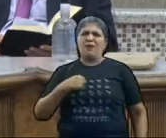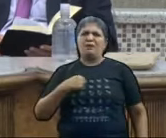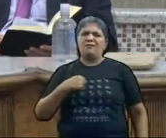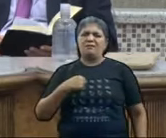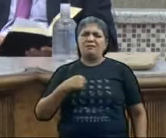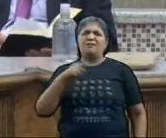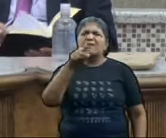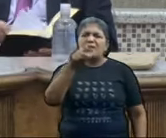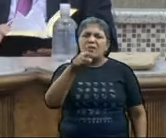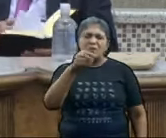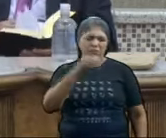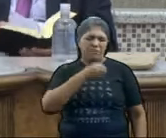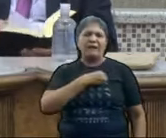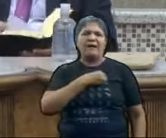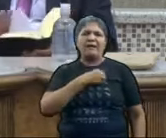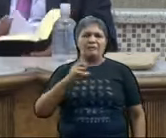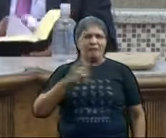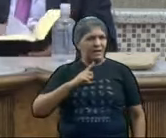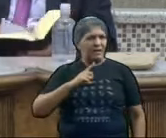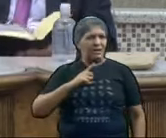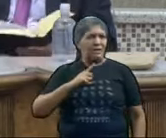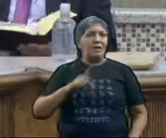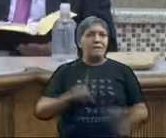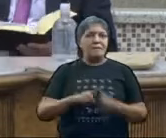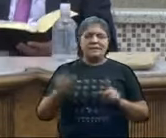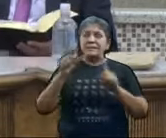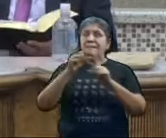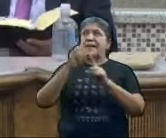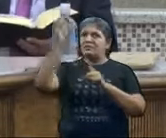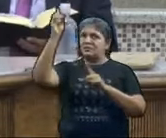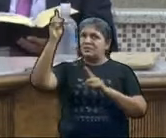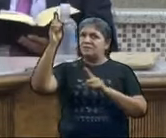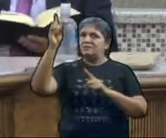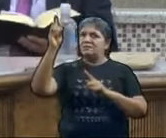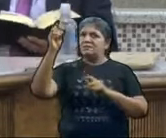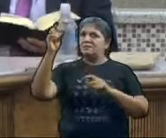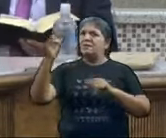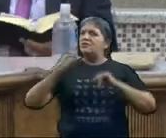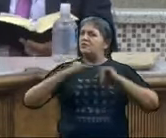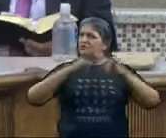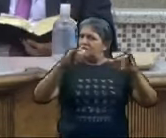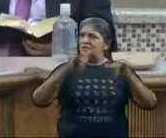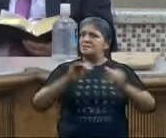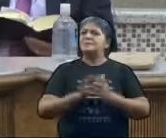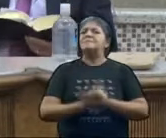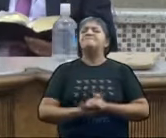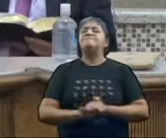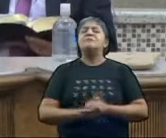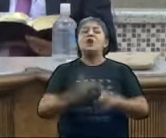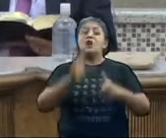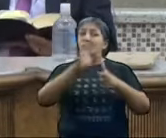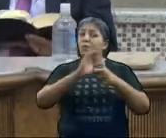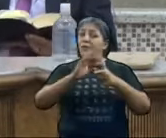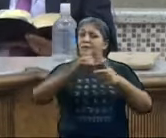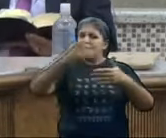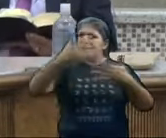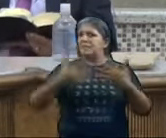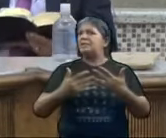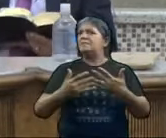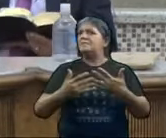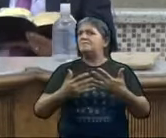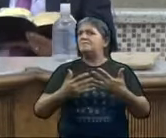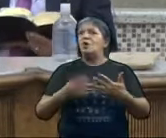sujeito a pecado, mas a palavra de Deus diz lá em 1 Coríntios capítulo 15, que no dia em que o